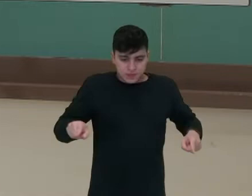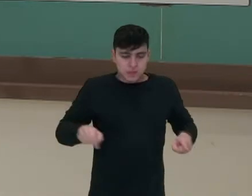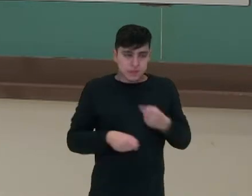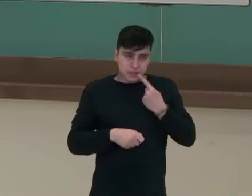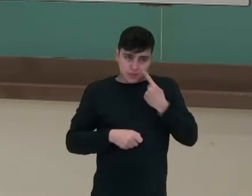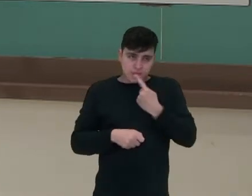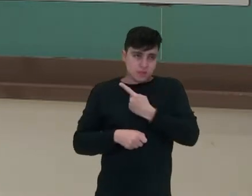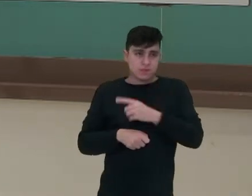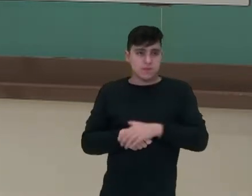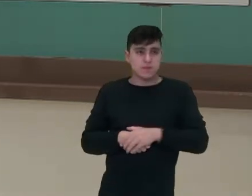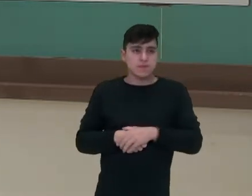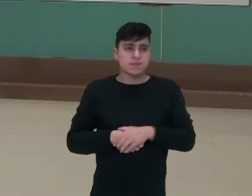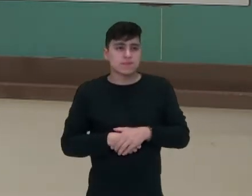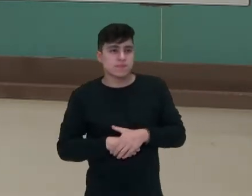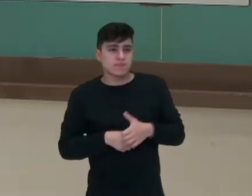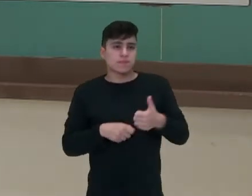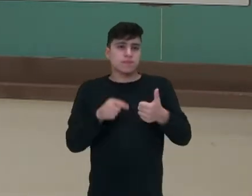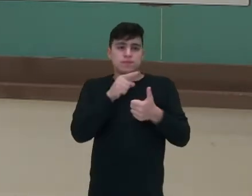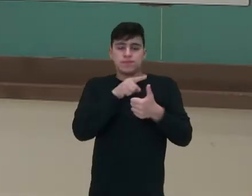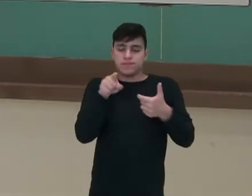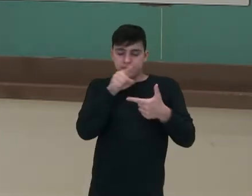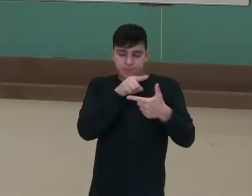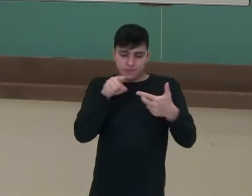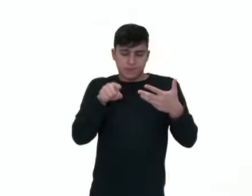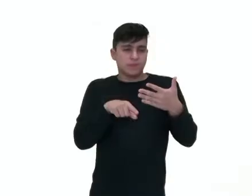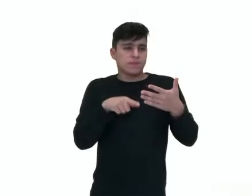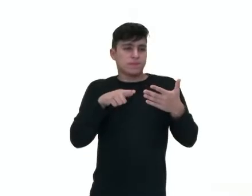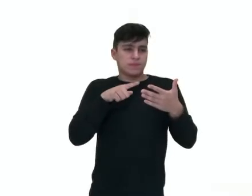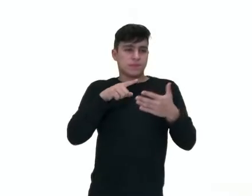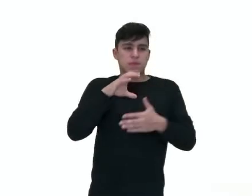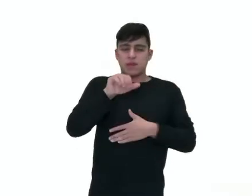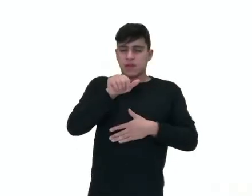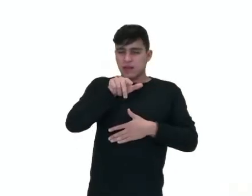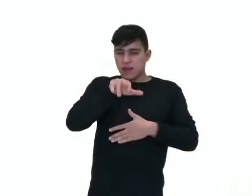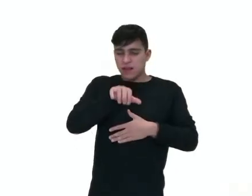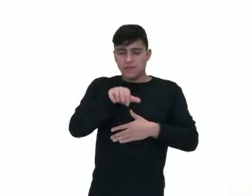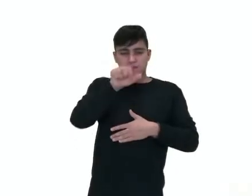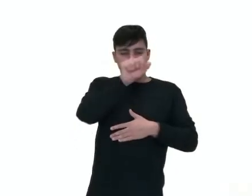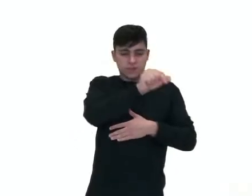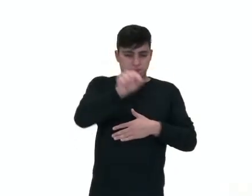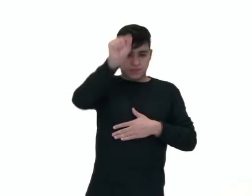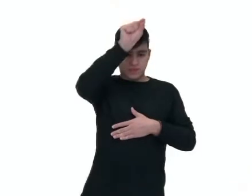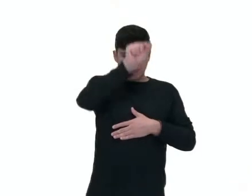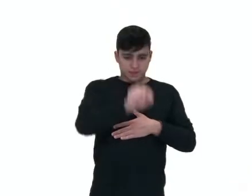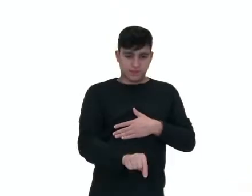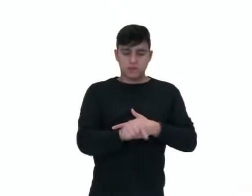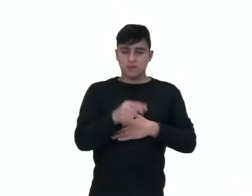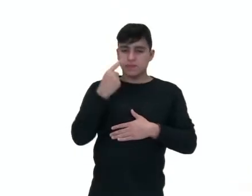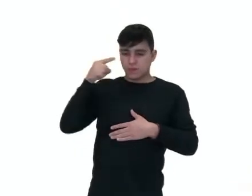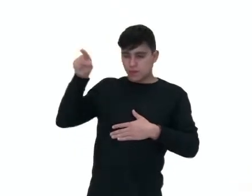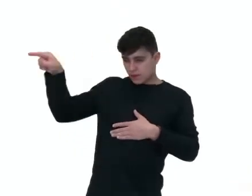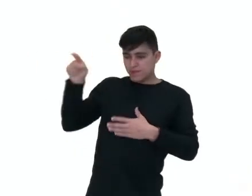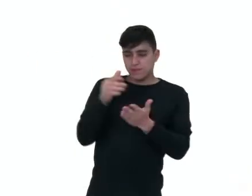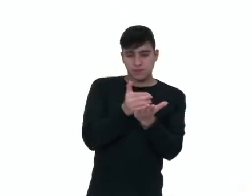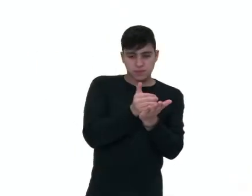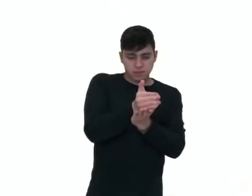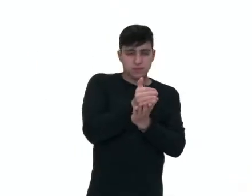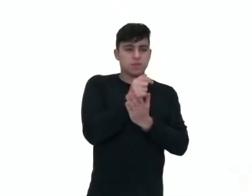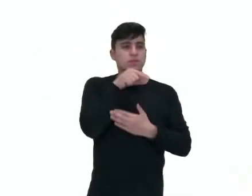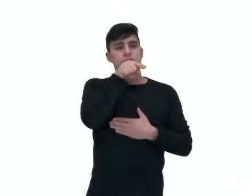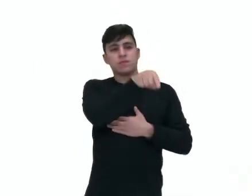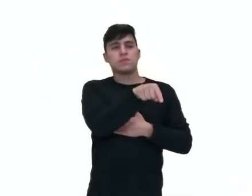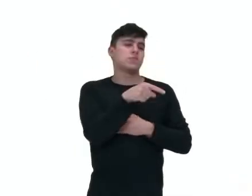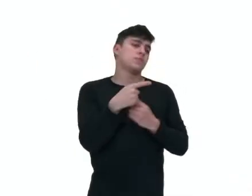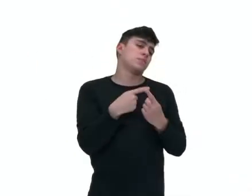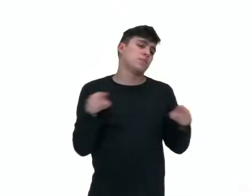só, essas são as cinco linhas, né? Sempre vai ter a clave que inicia, por exemplo, aqui a gente tem a clave de sol iniciando, né,